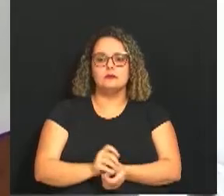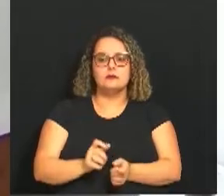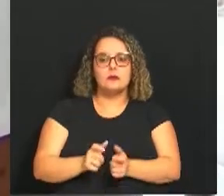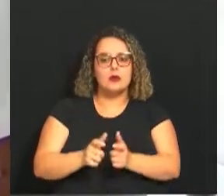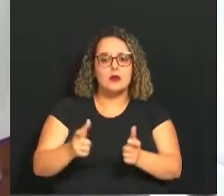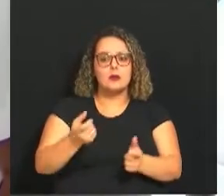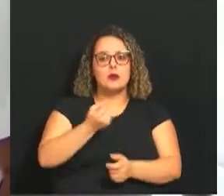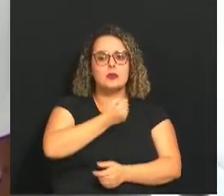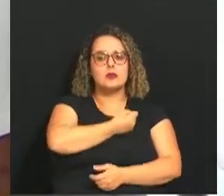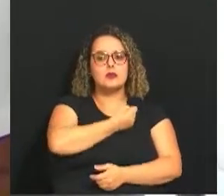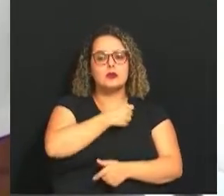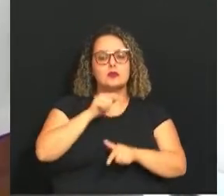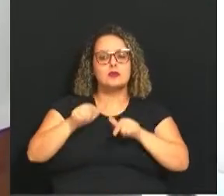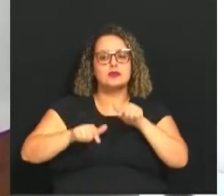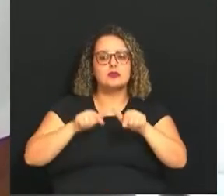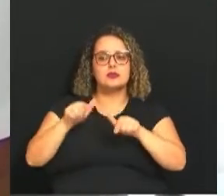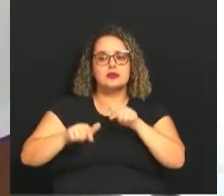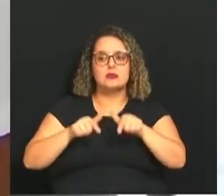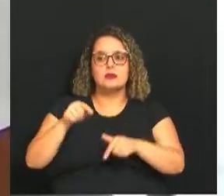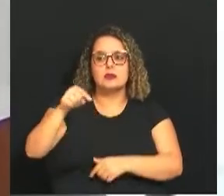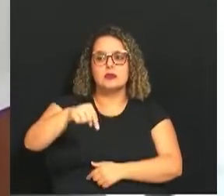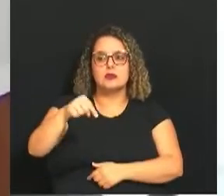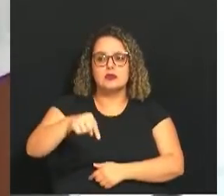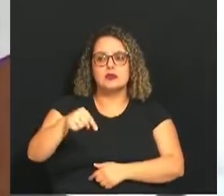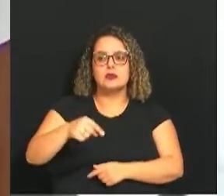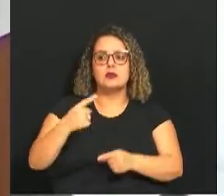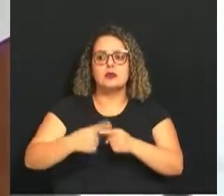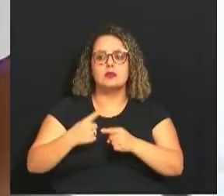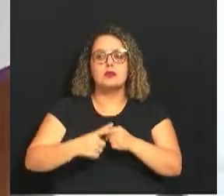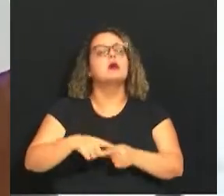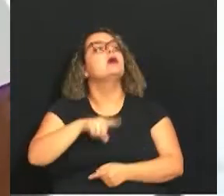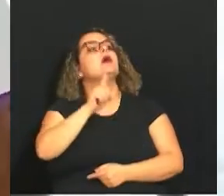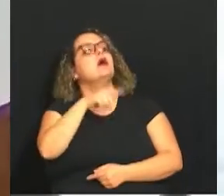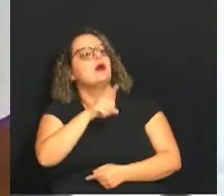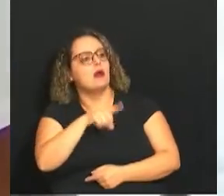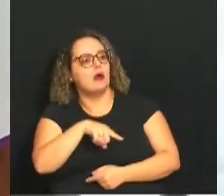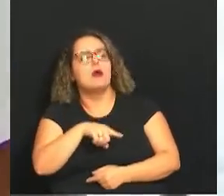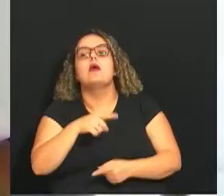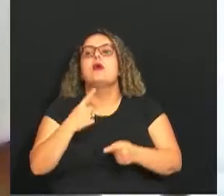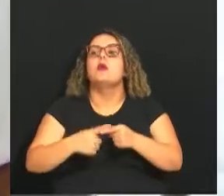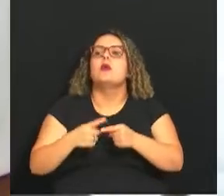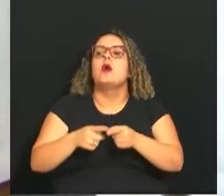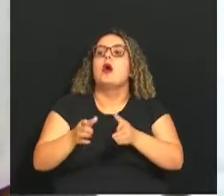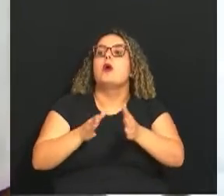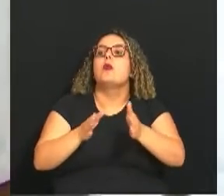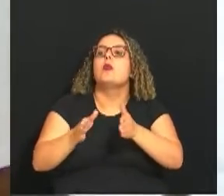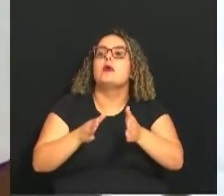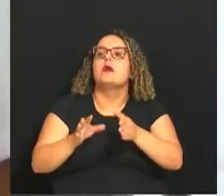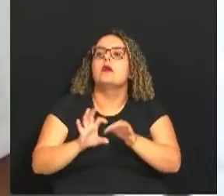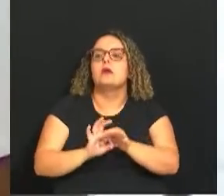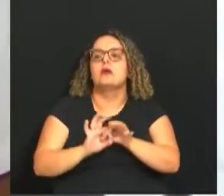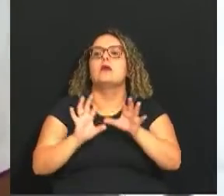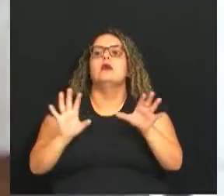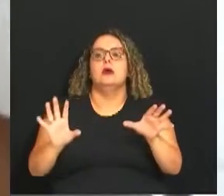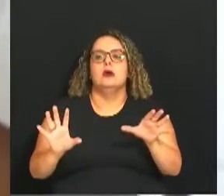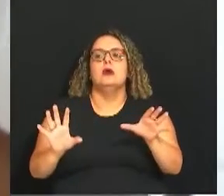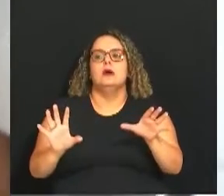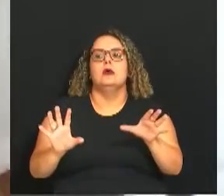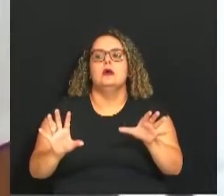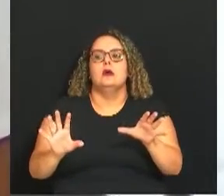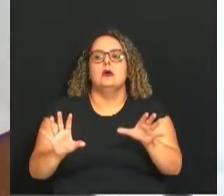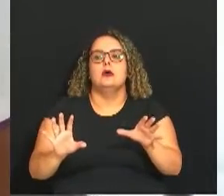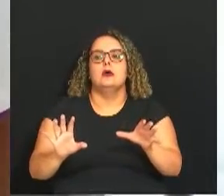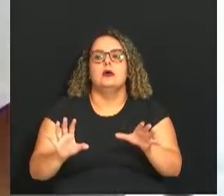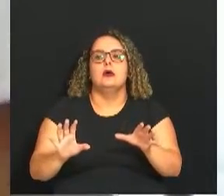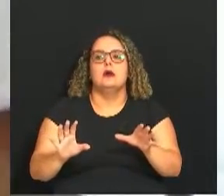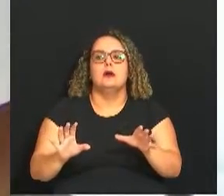aqui justamente por conta da alta procura, é isso? Isso, por causa da procura. E é também a época que libera a piracema. Acaba a época